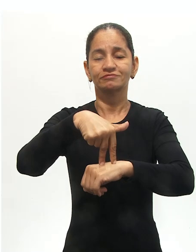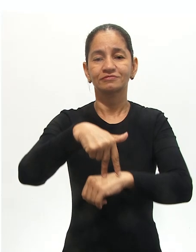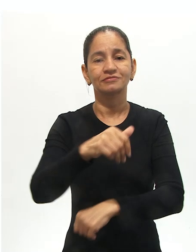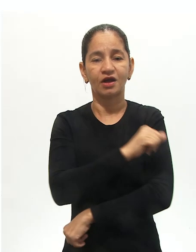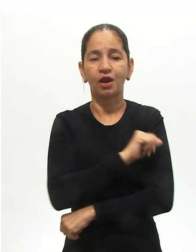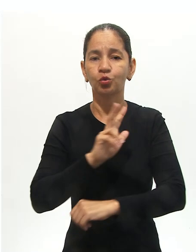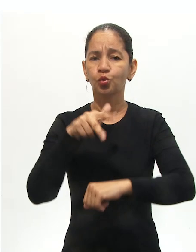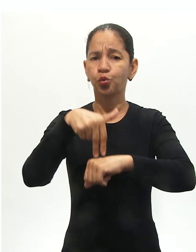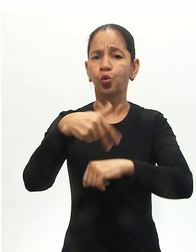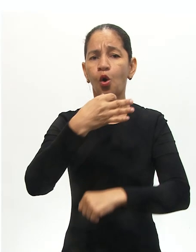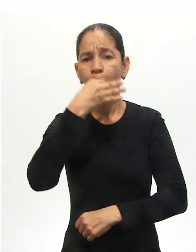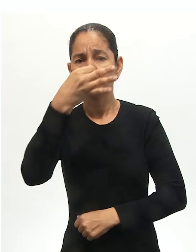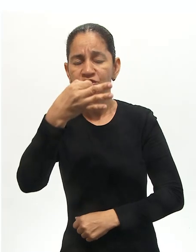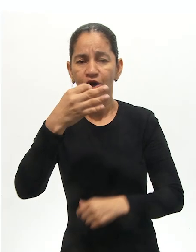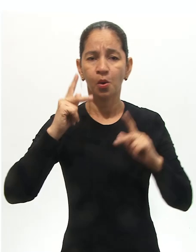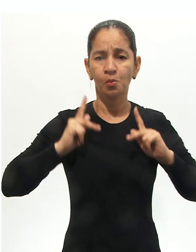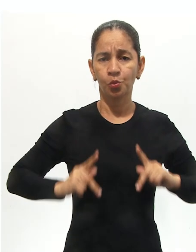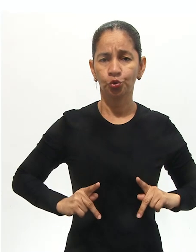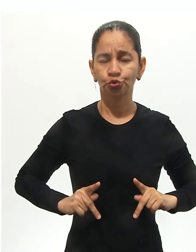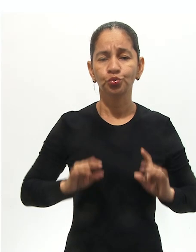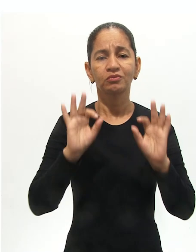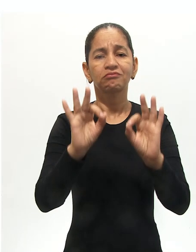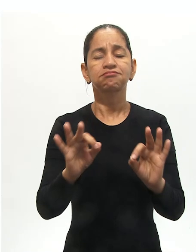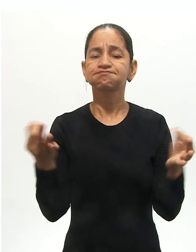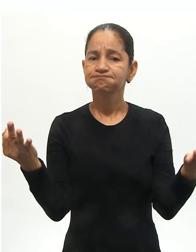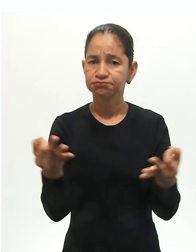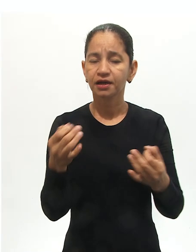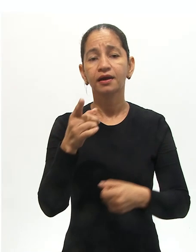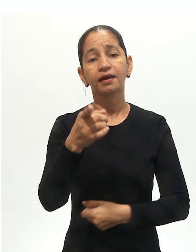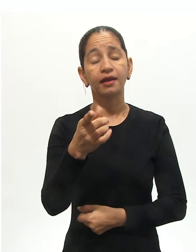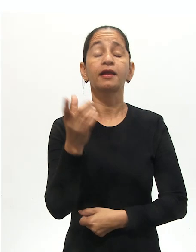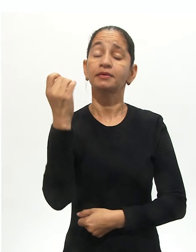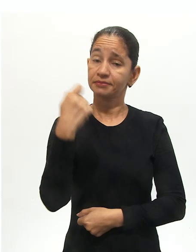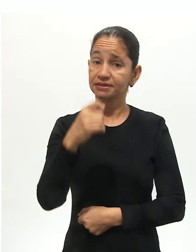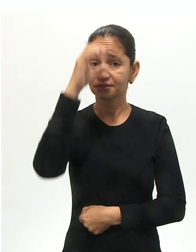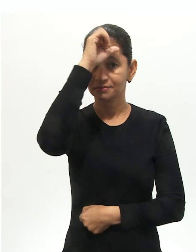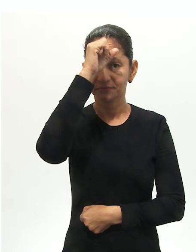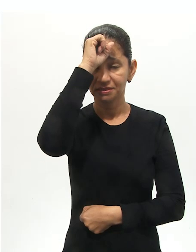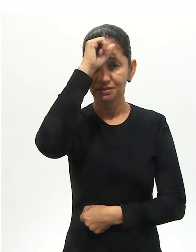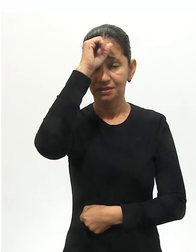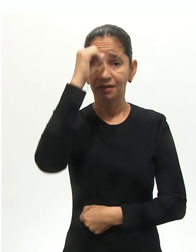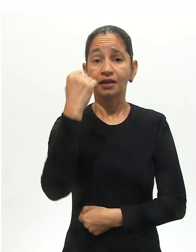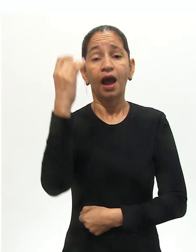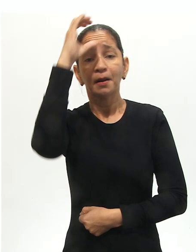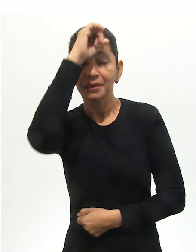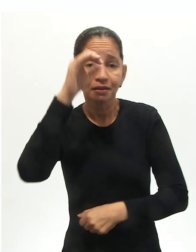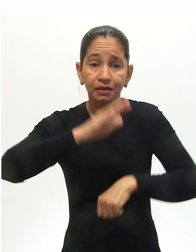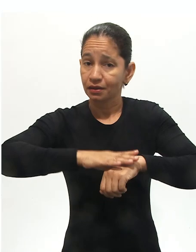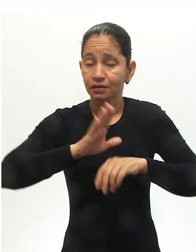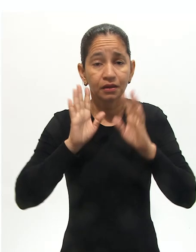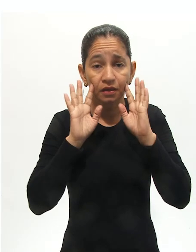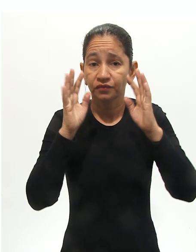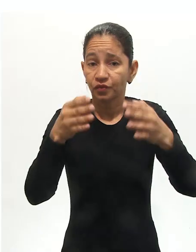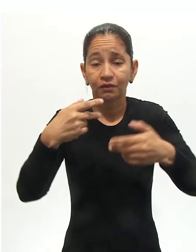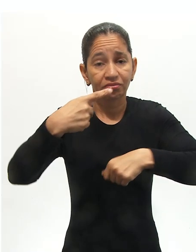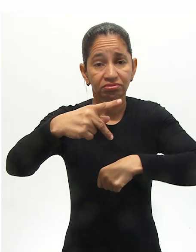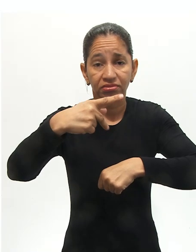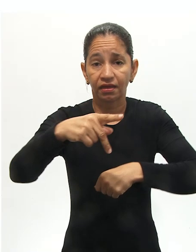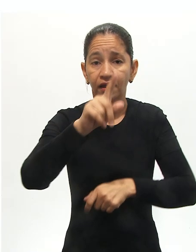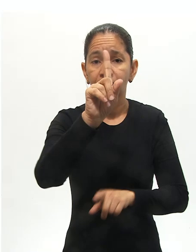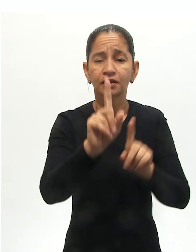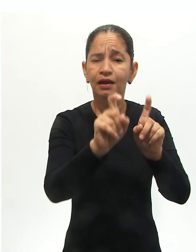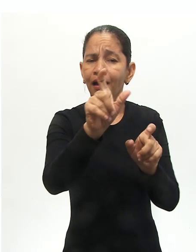na escola, e nesse sentido, o aluno ele deve aprender a aprender. A aula é focada